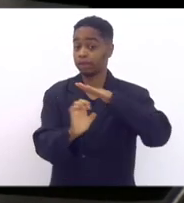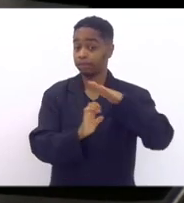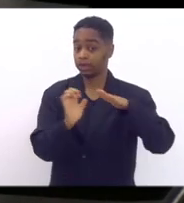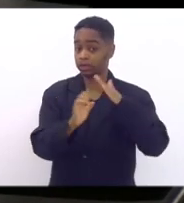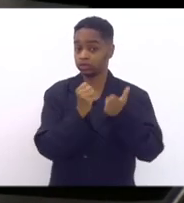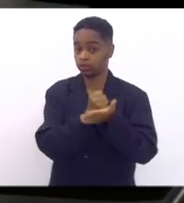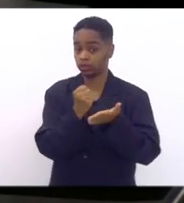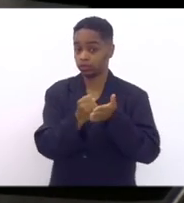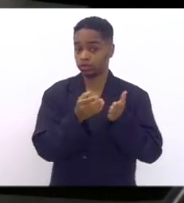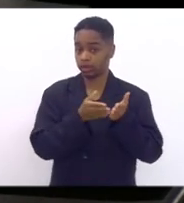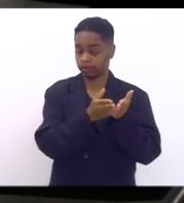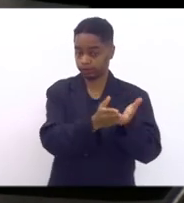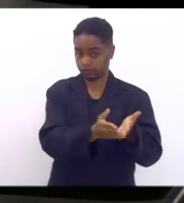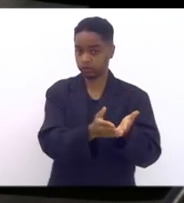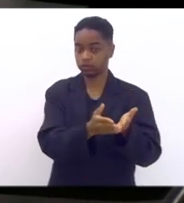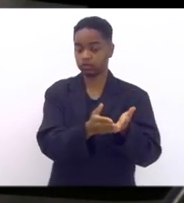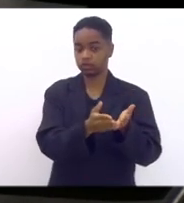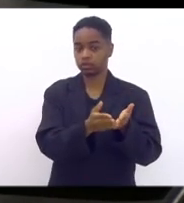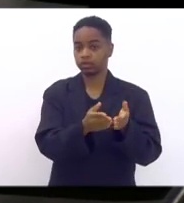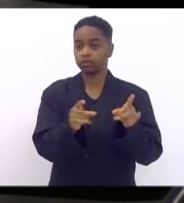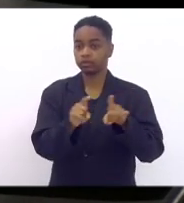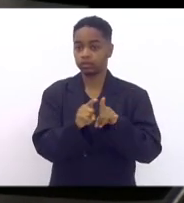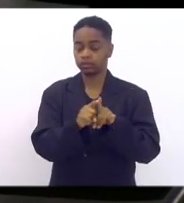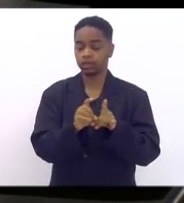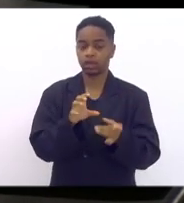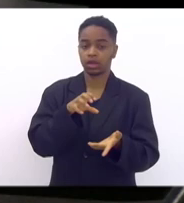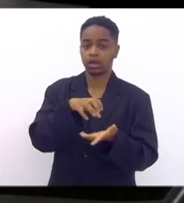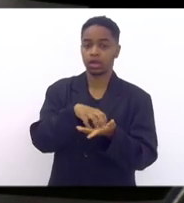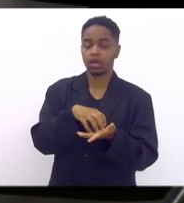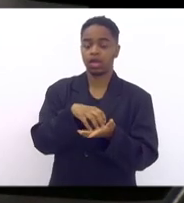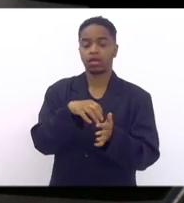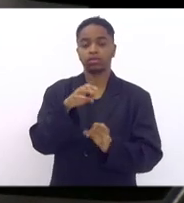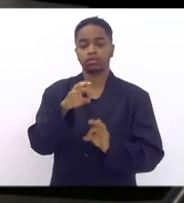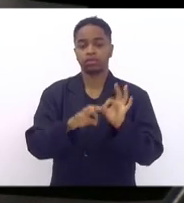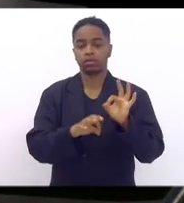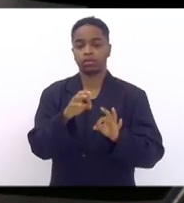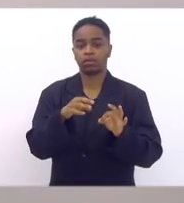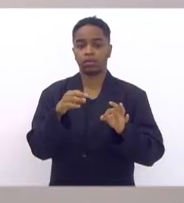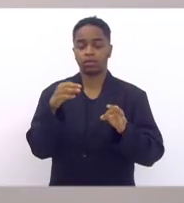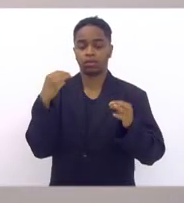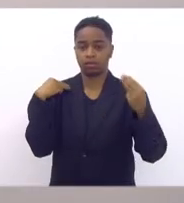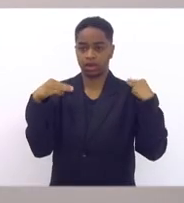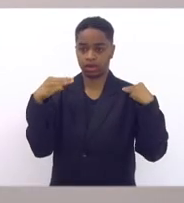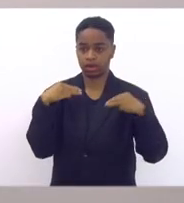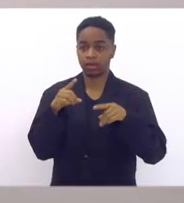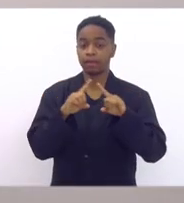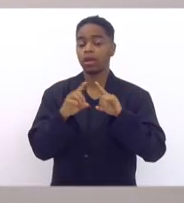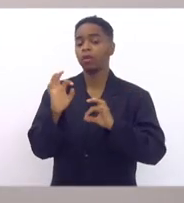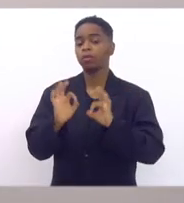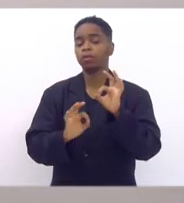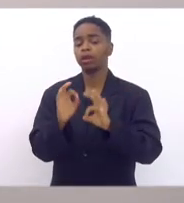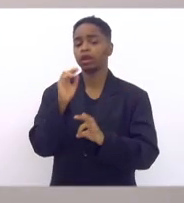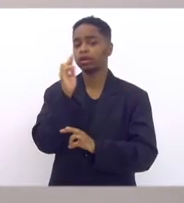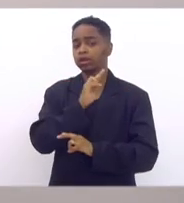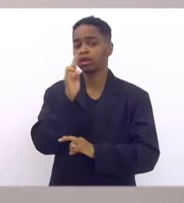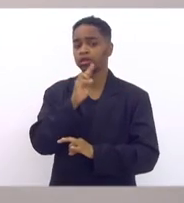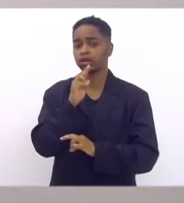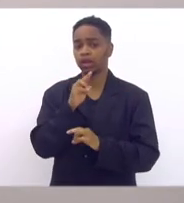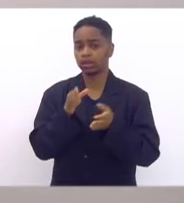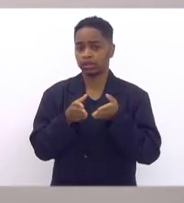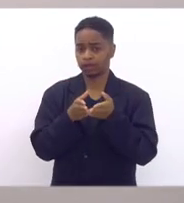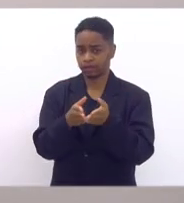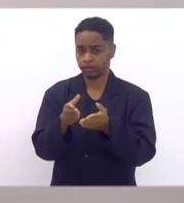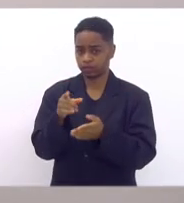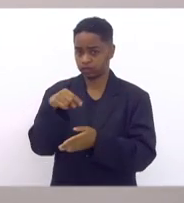contratou ele licenciada e fizemos a agência marítima que agenciou ele aqui tá e o plano de emergência individual dos navios é avaliado com